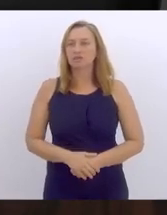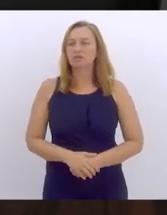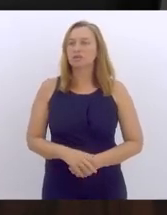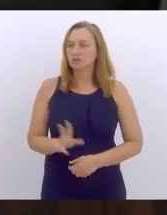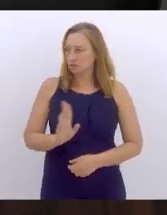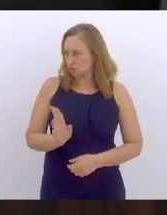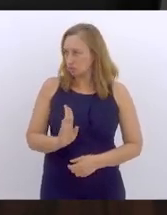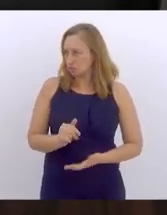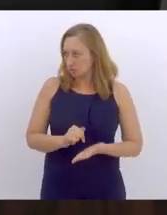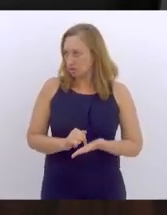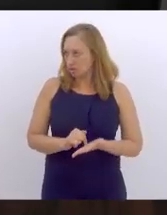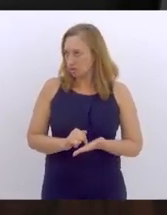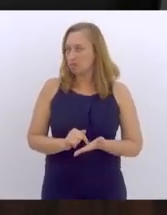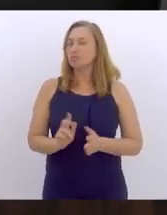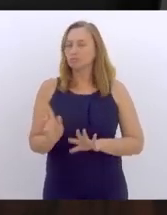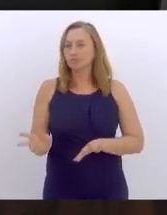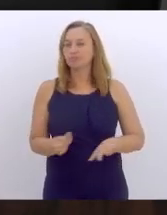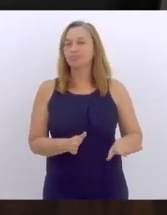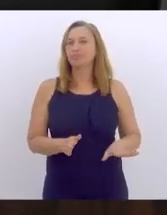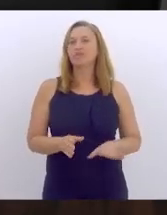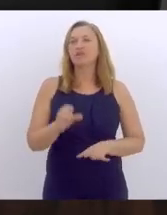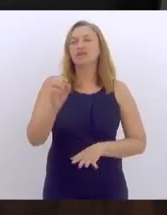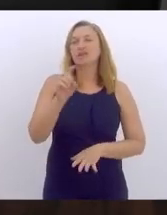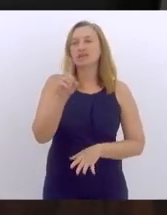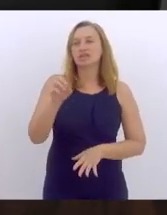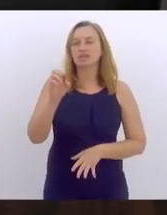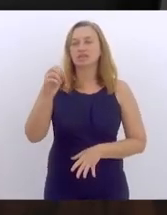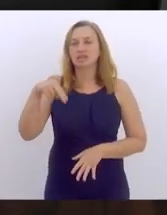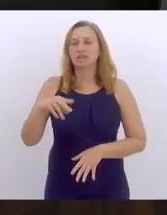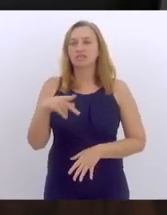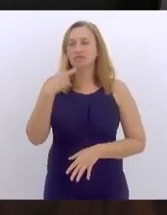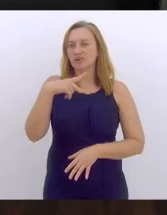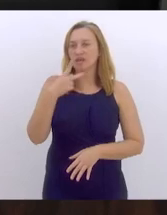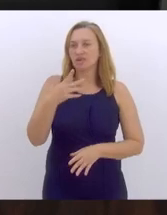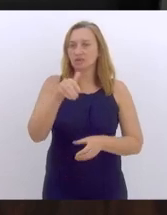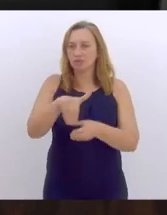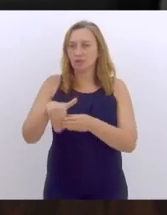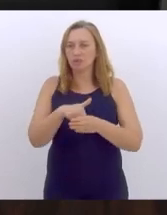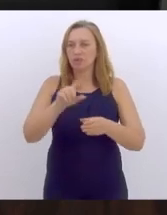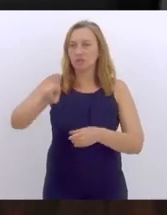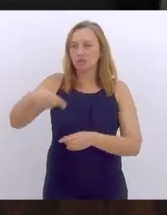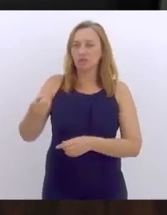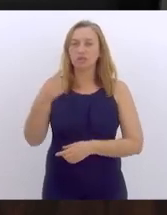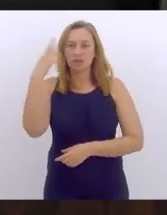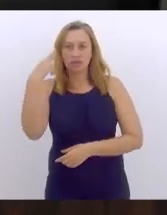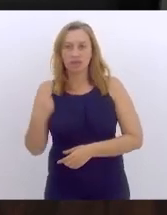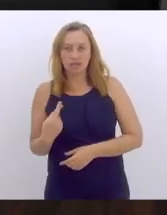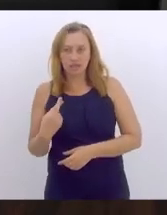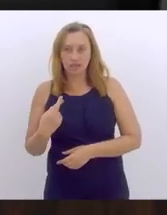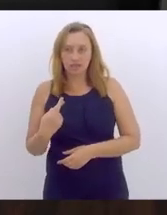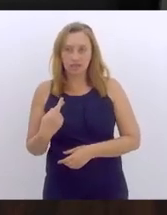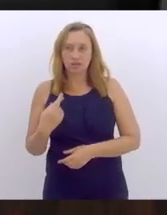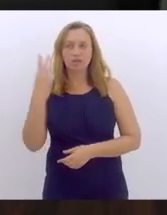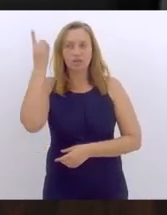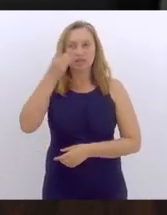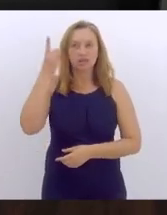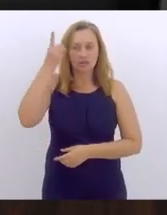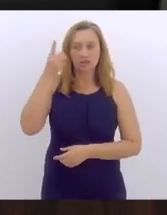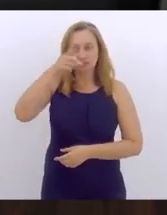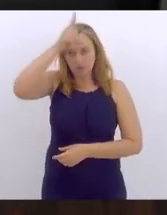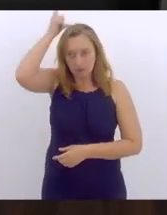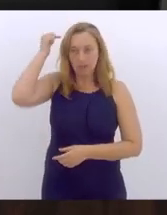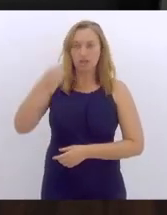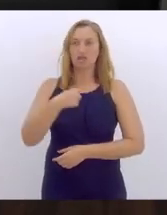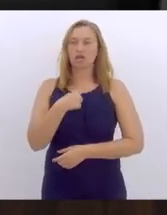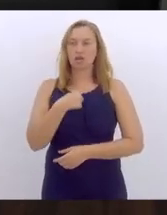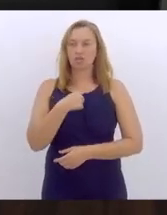é isso? Coautores? E Zeidan, inscrita para declaração de voto, em seguida a deputada Renata Souza, deputado Luiz Paulo e eu mesmo.